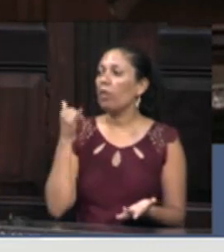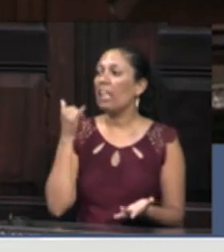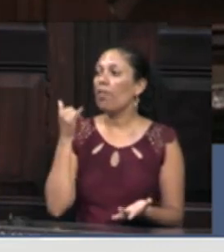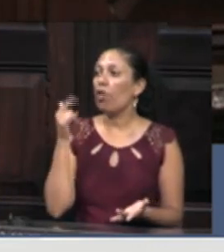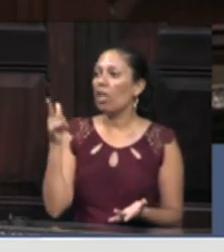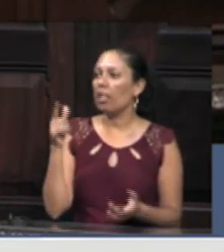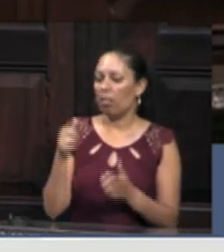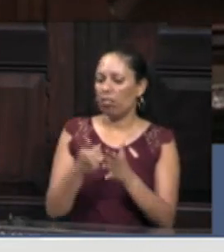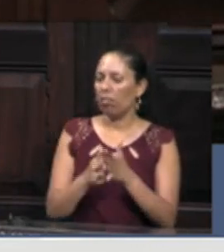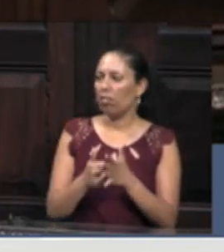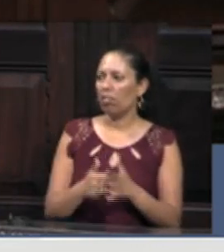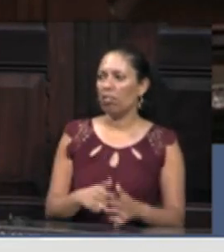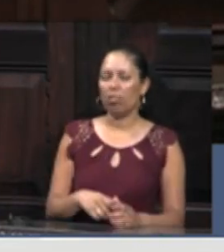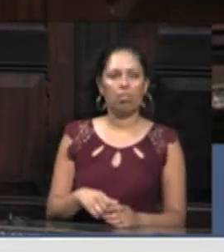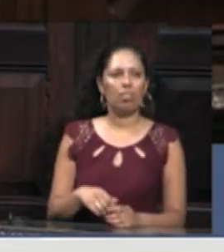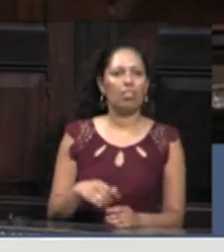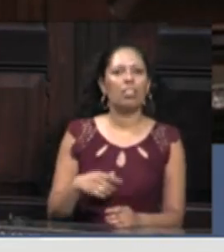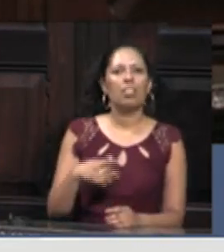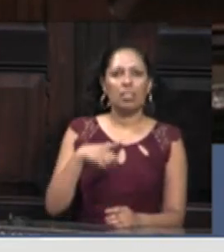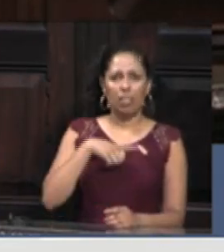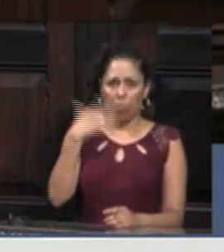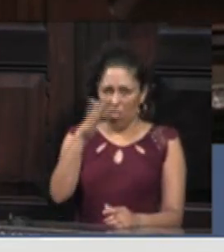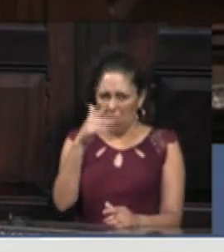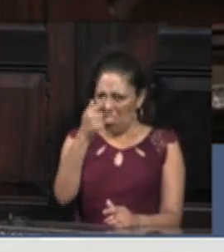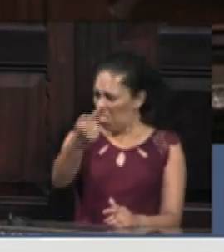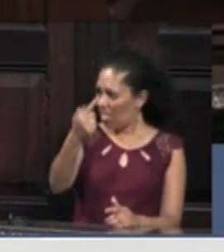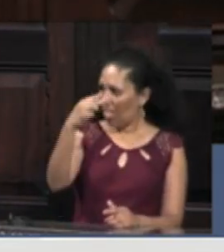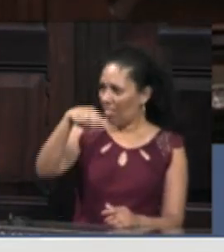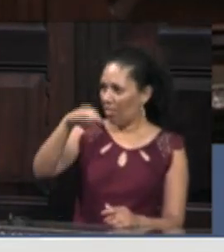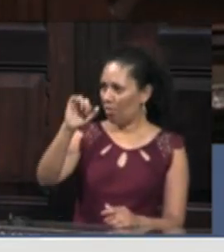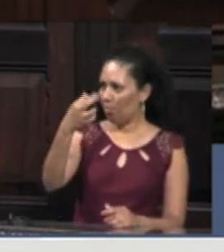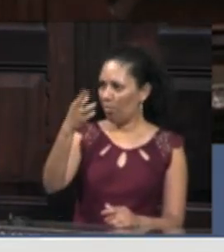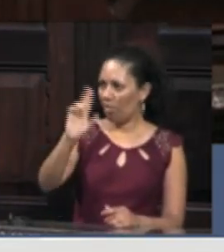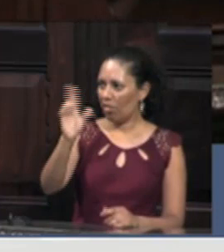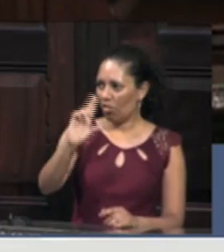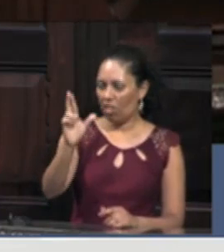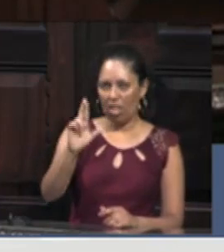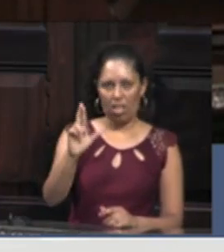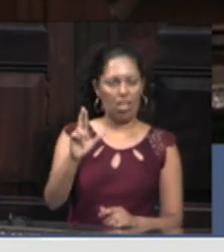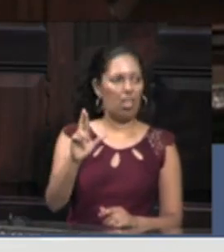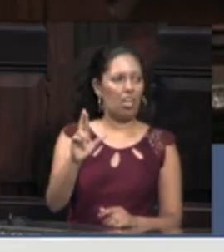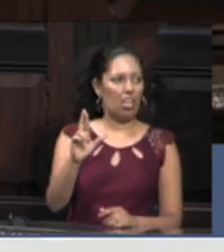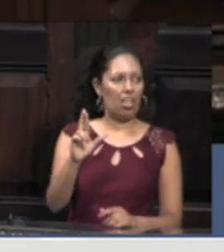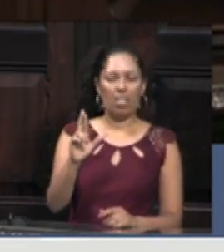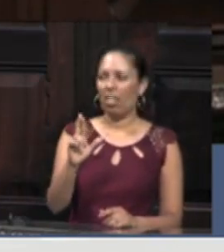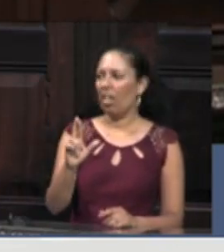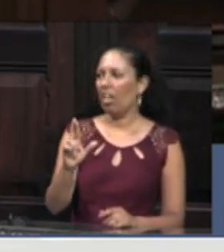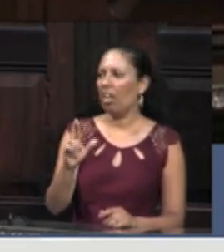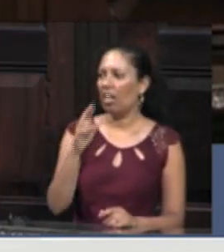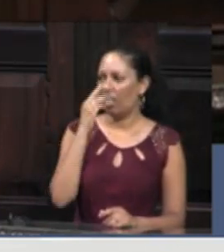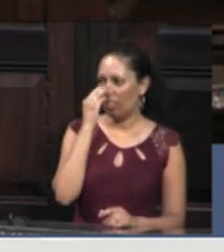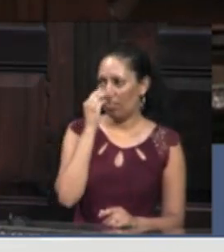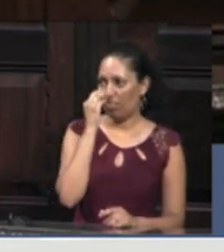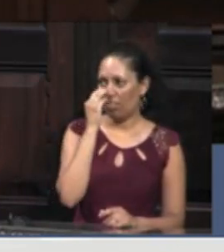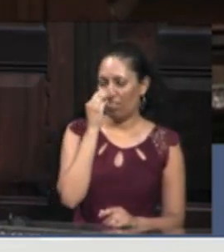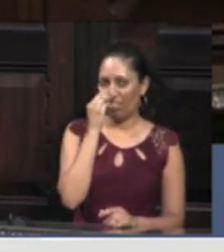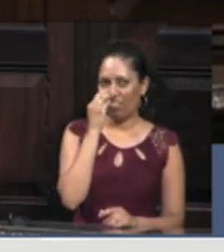na casa de 7 bilhões de reais, mas pode ser menos, caso o